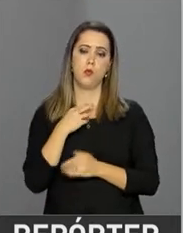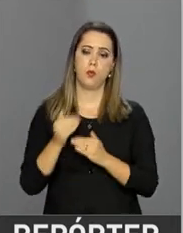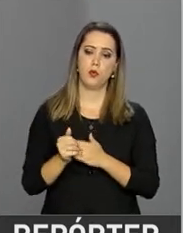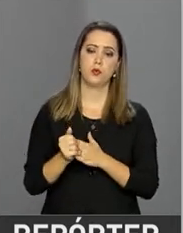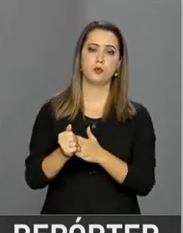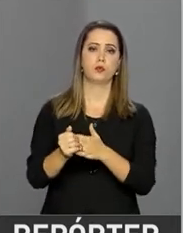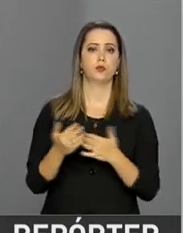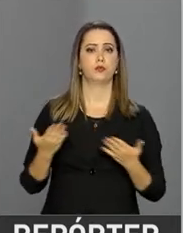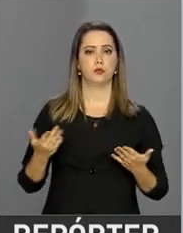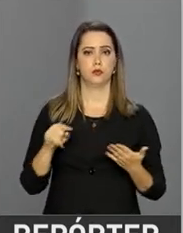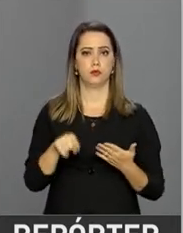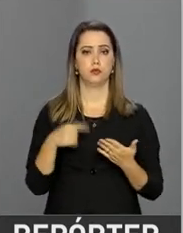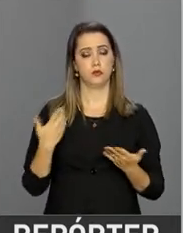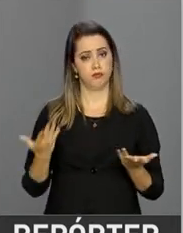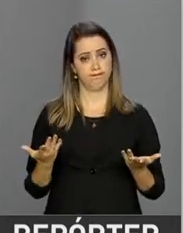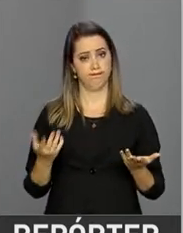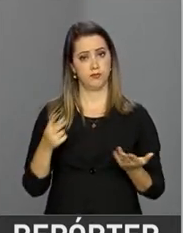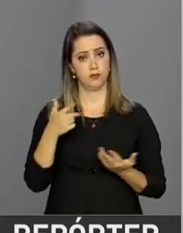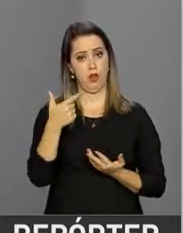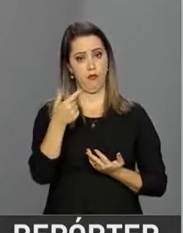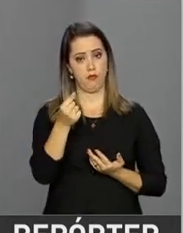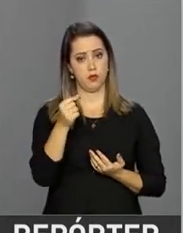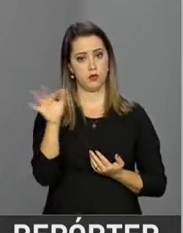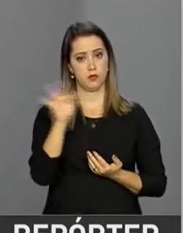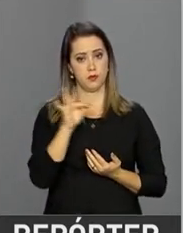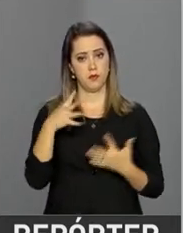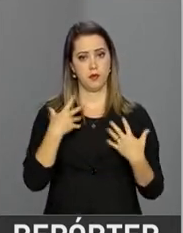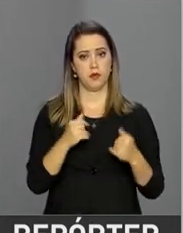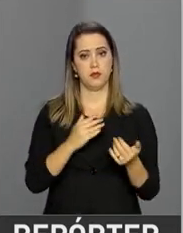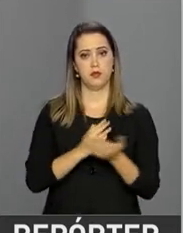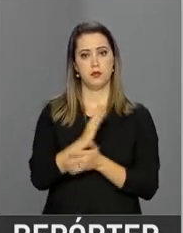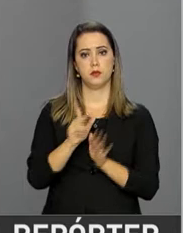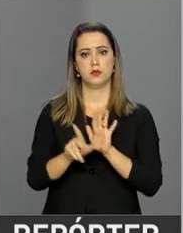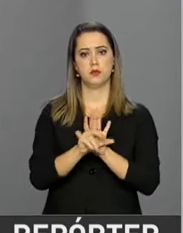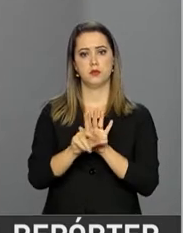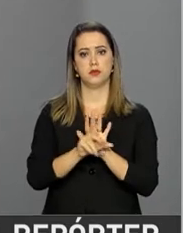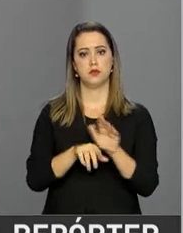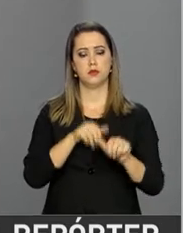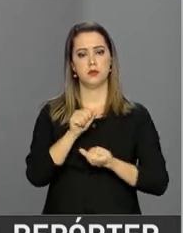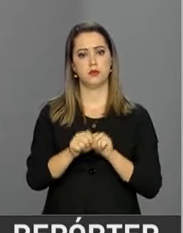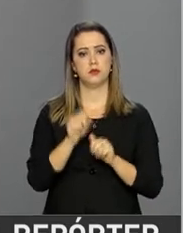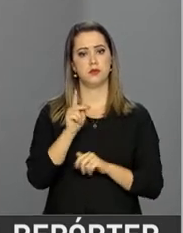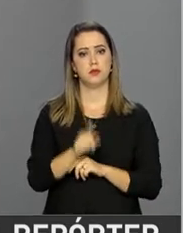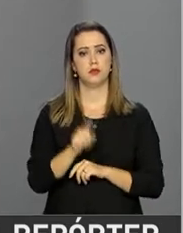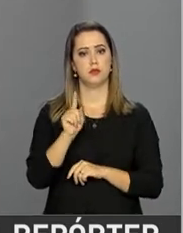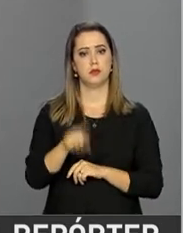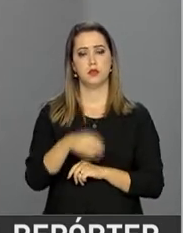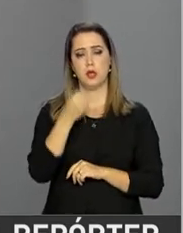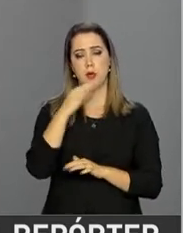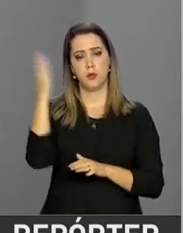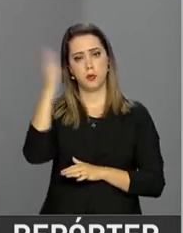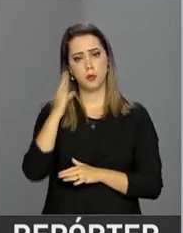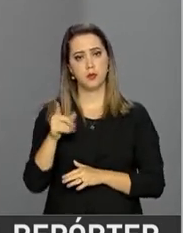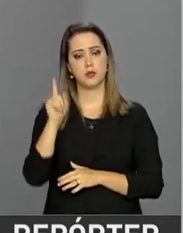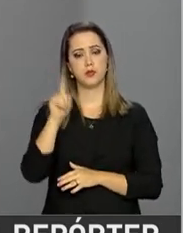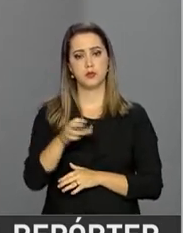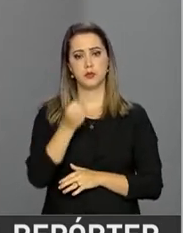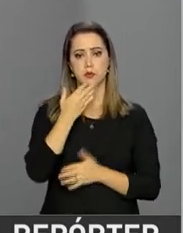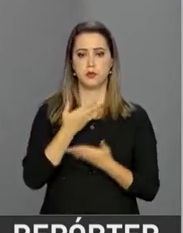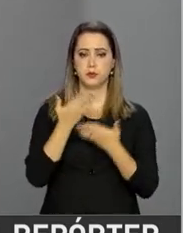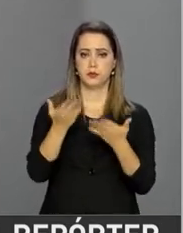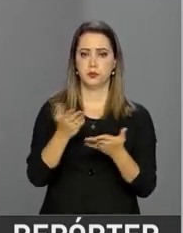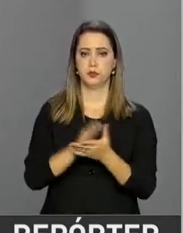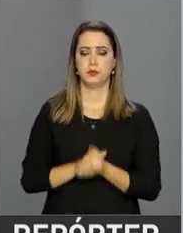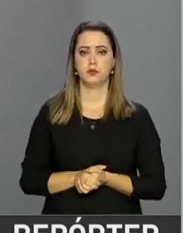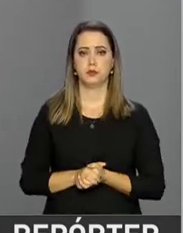este caminho. No dia 20 de fevereiro, vamos aprovar a reforma da Previdência. É bom para o Brasil e é bom para você.